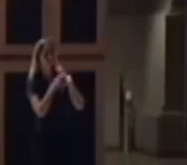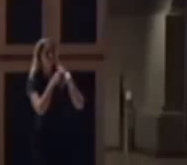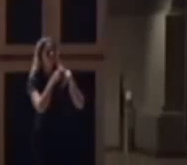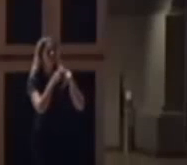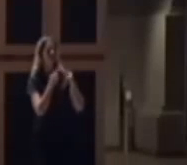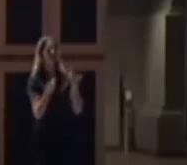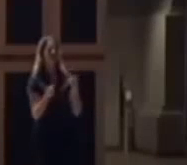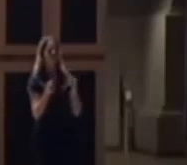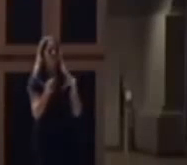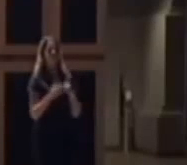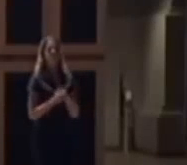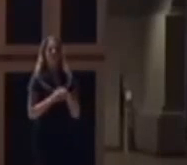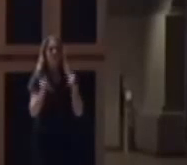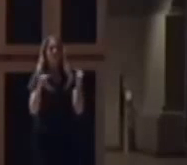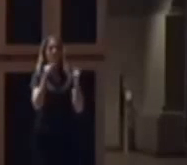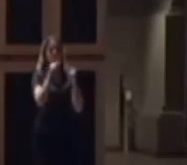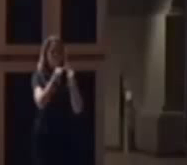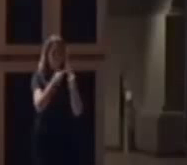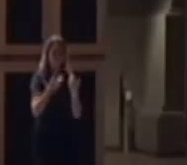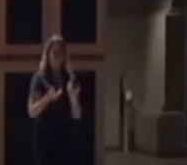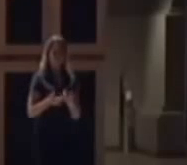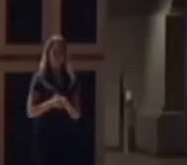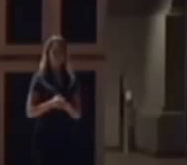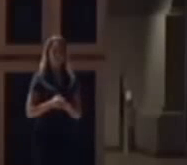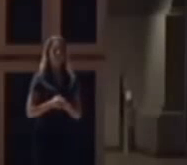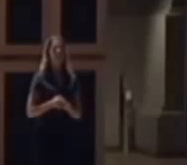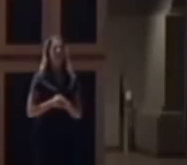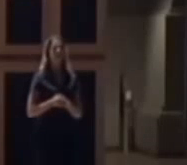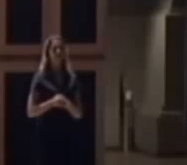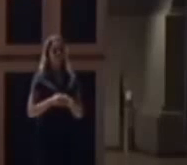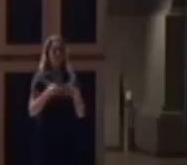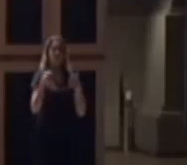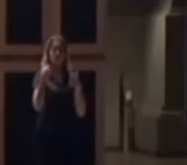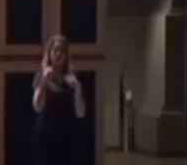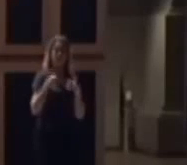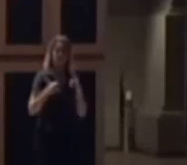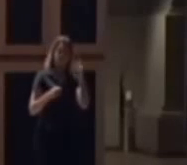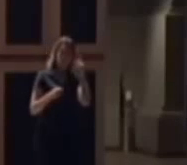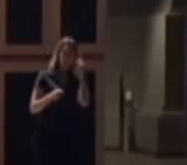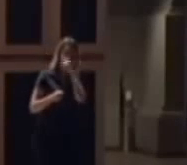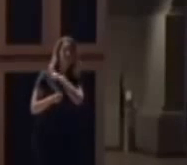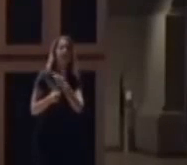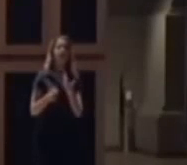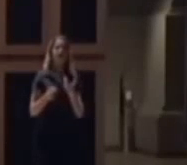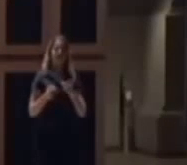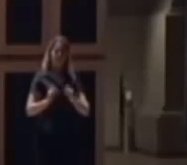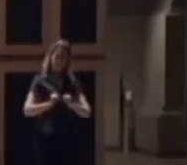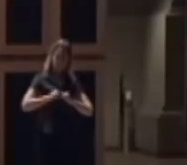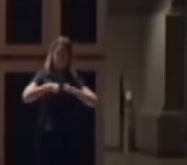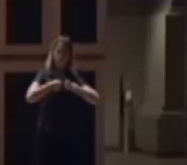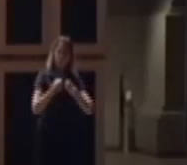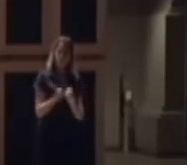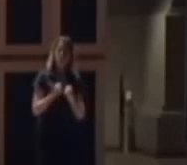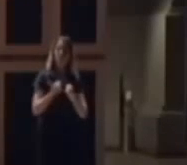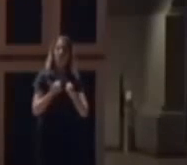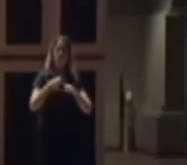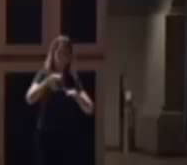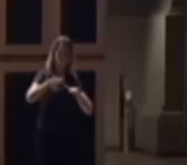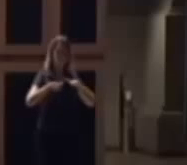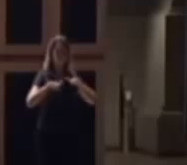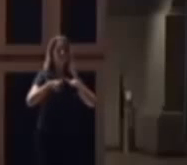mas os mecanismos de controle são muito rígidos, há um esforço para que a gente possa fazer um